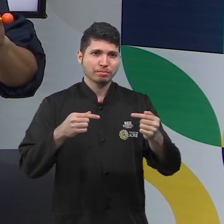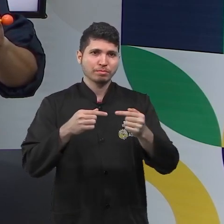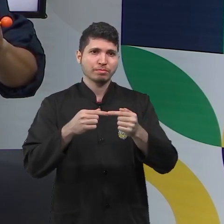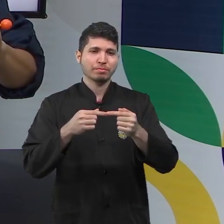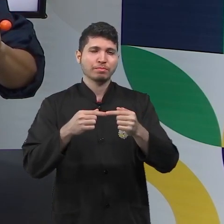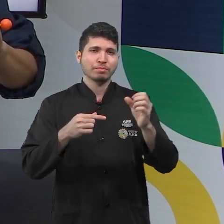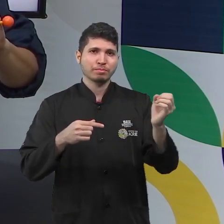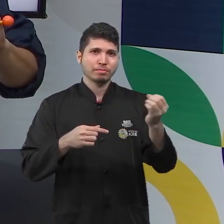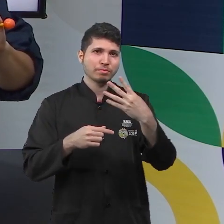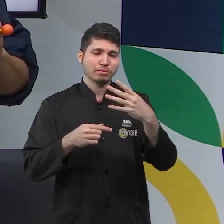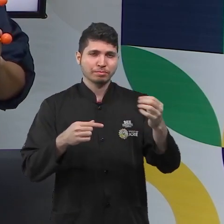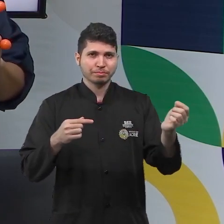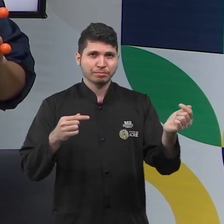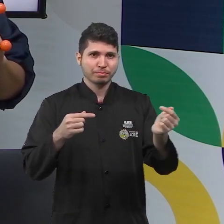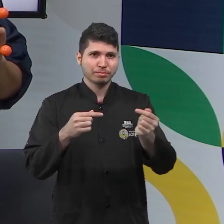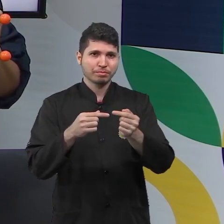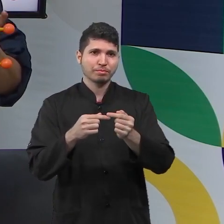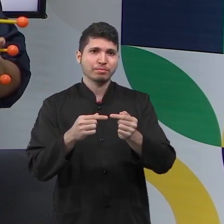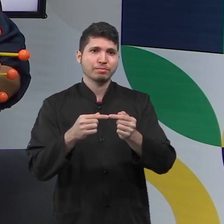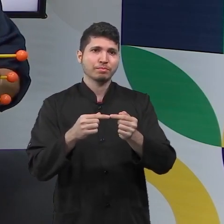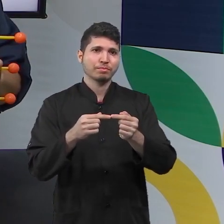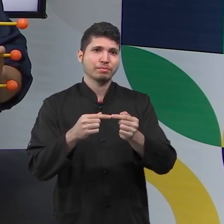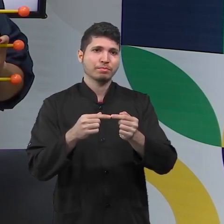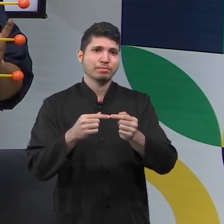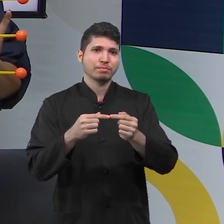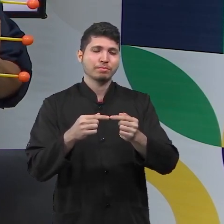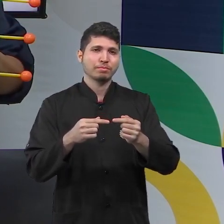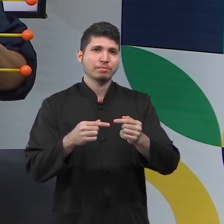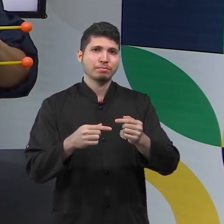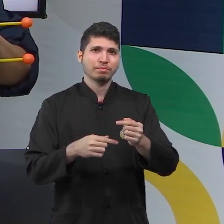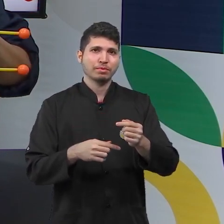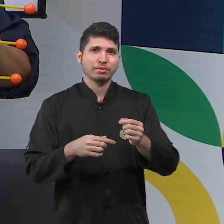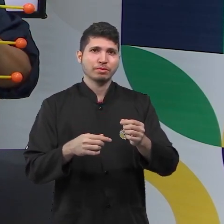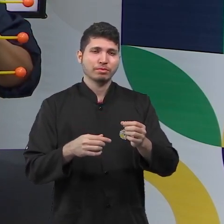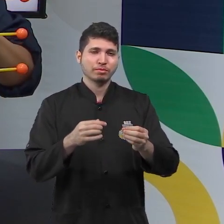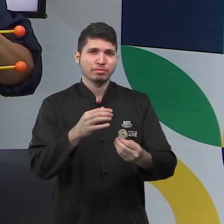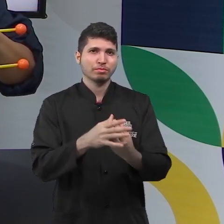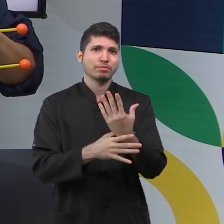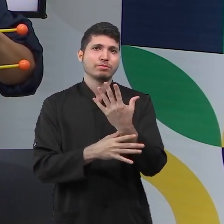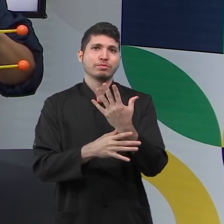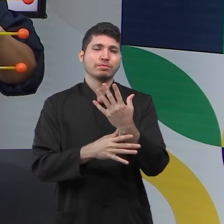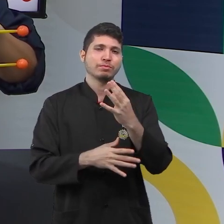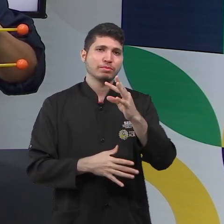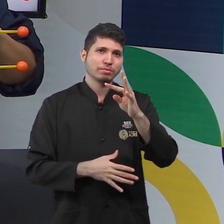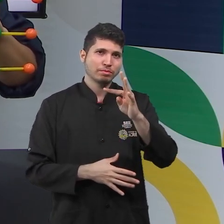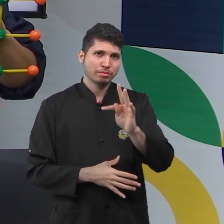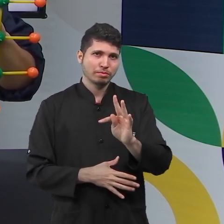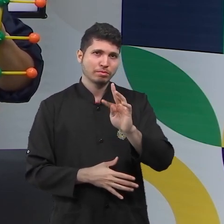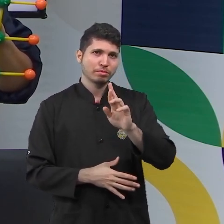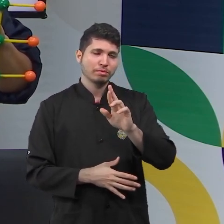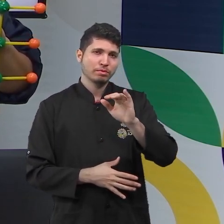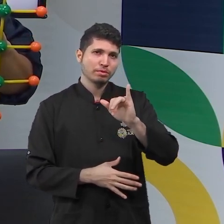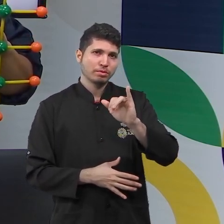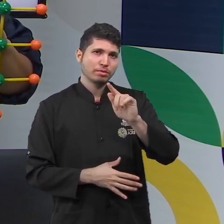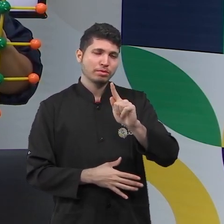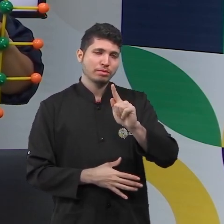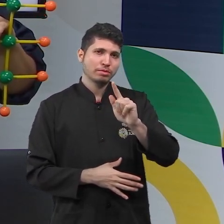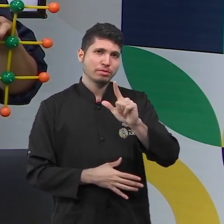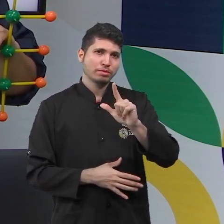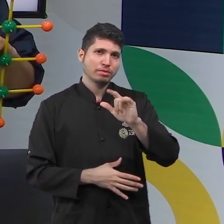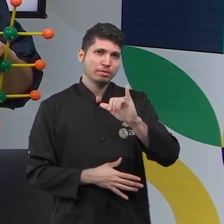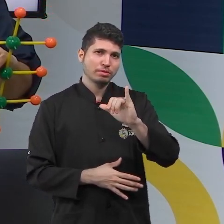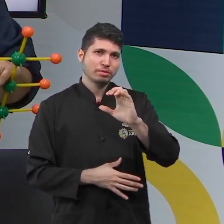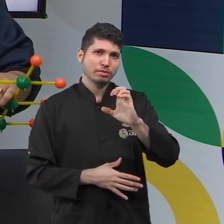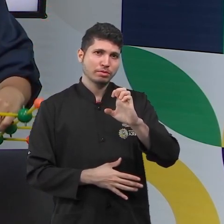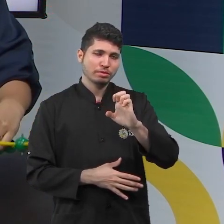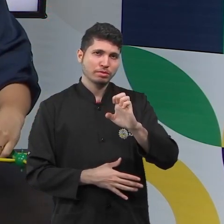nova ligação para a formação ali do triglicerídeo. Mesma coisa acontece aqui, ó. Ele perde esse